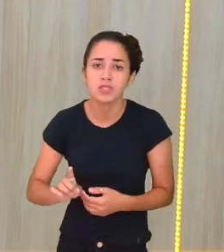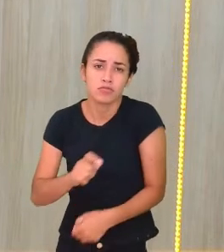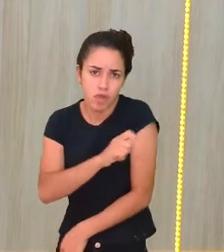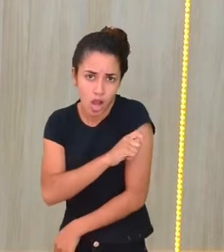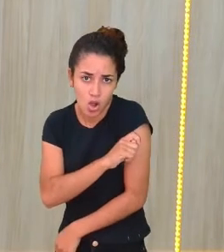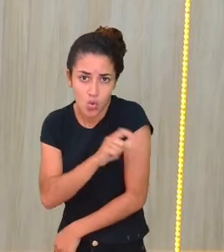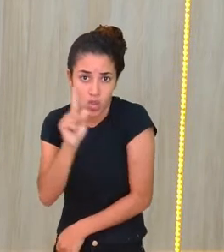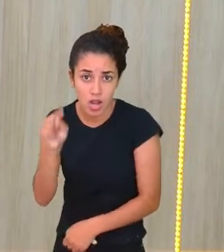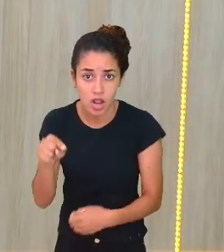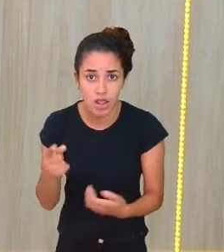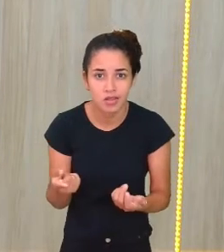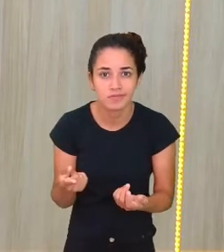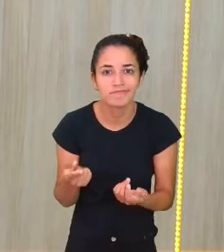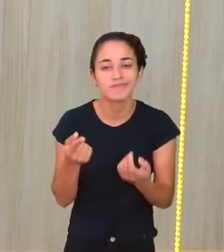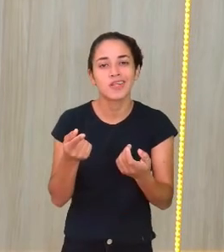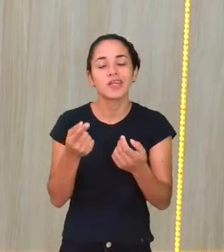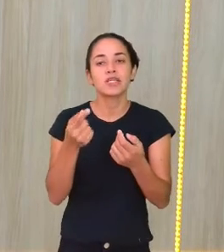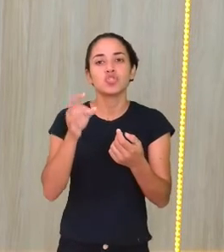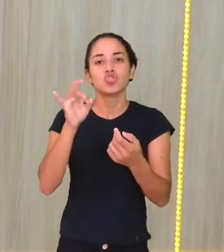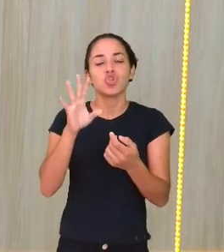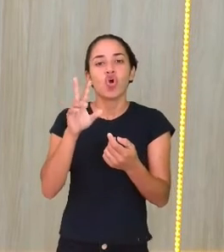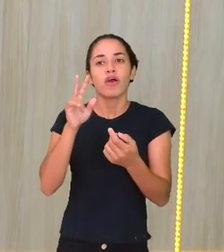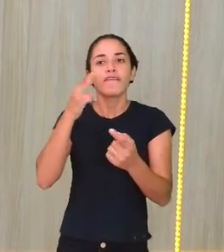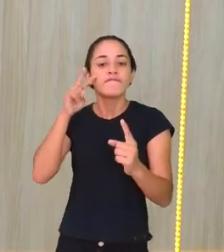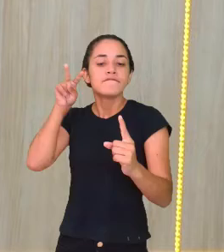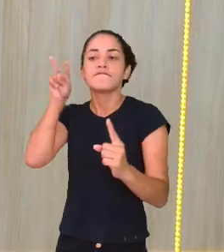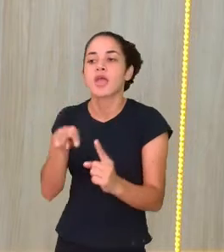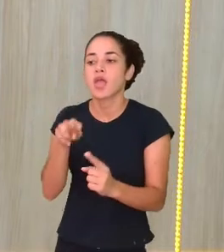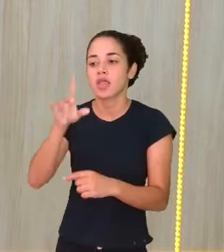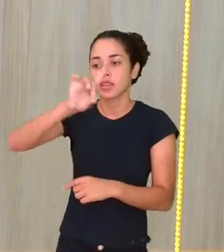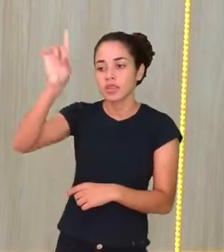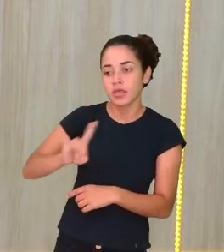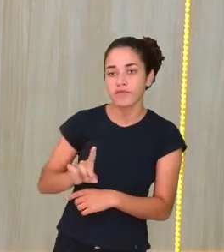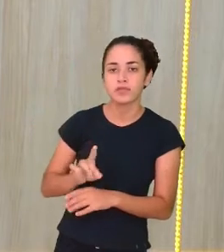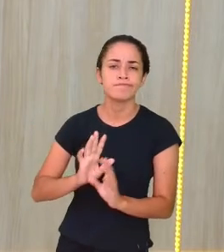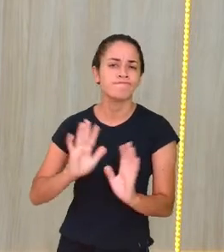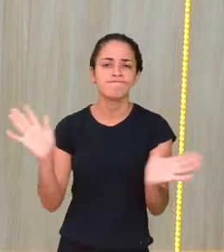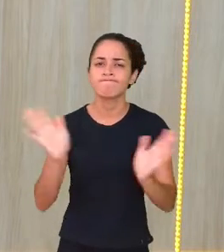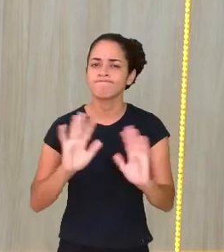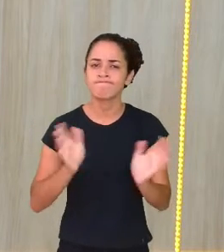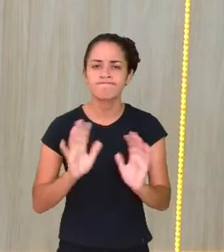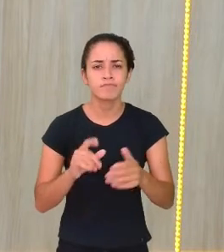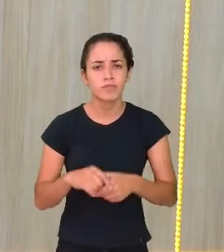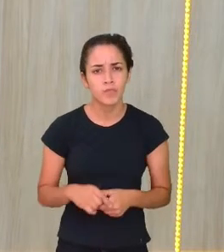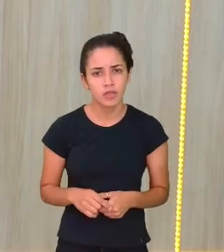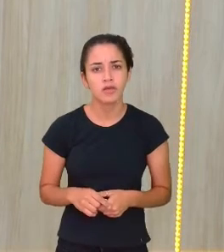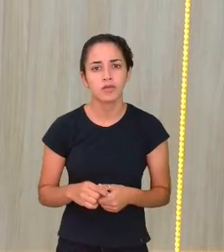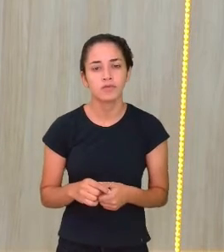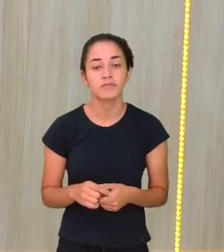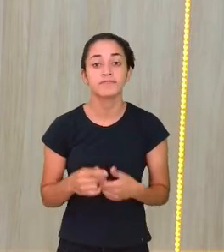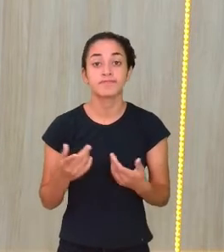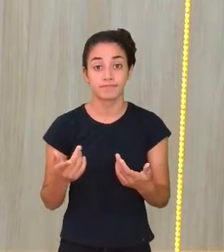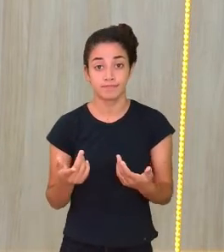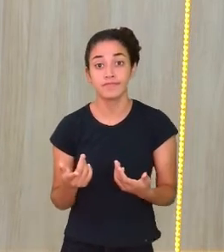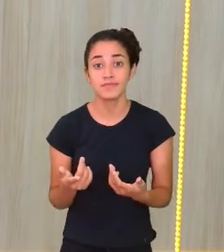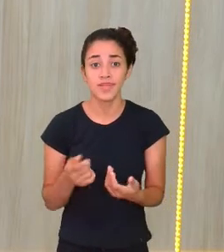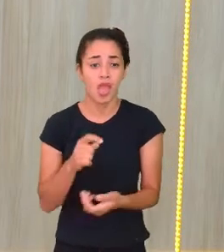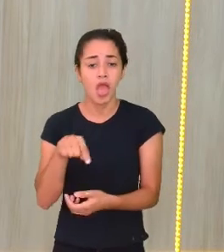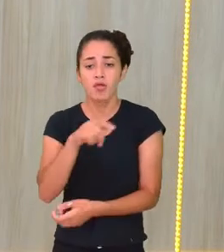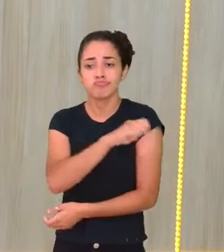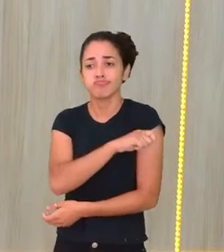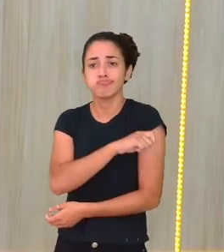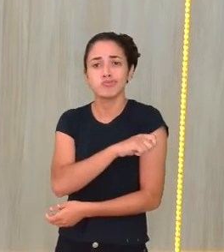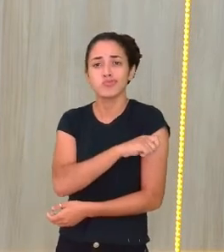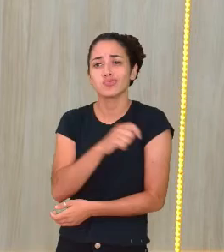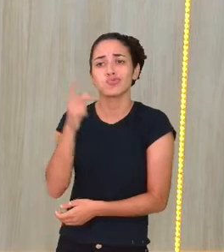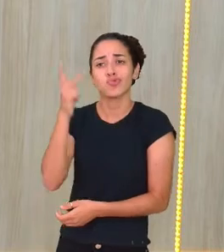ele não enxerga de verdade a deficiência, que é dessa maneira que o estudante precisa ser visto. Ele, de verdade,